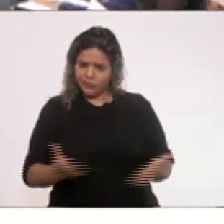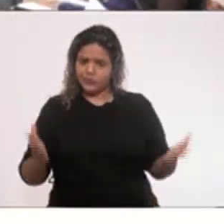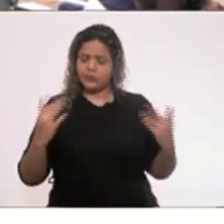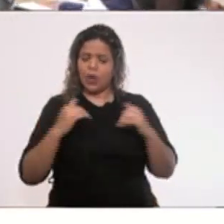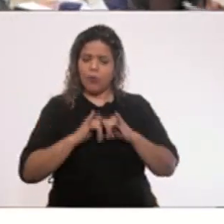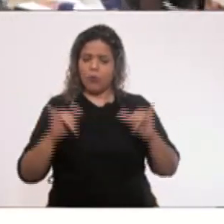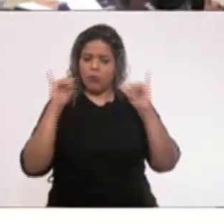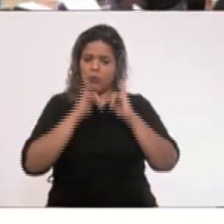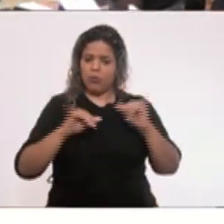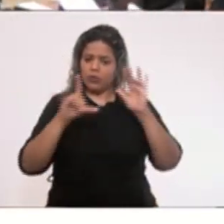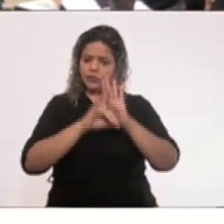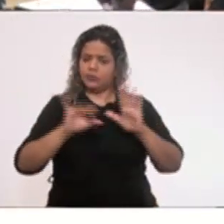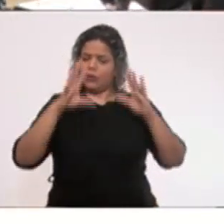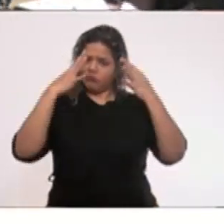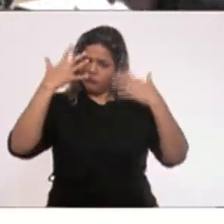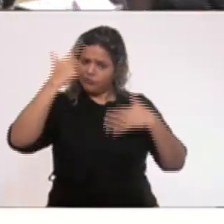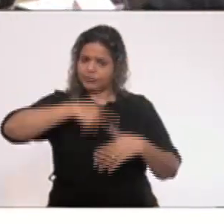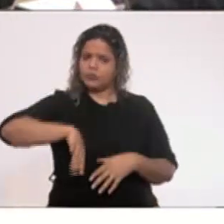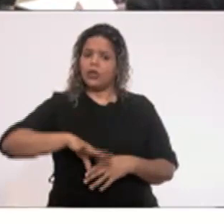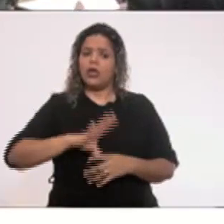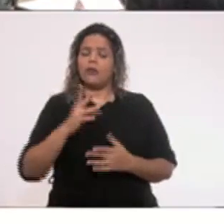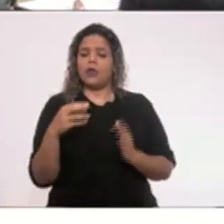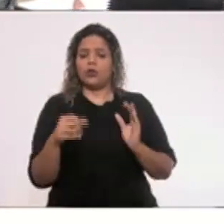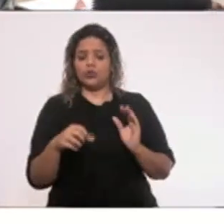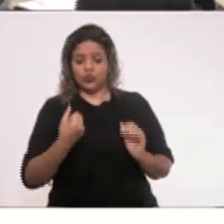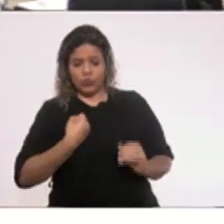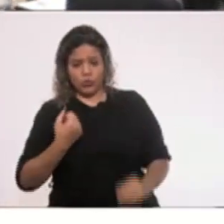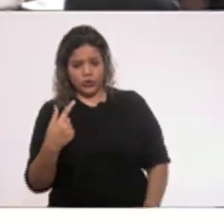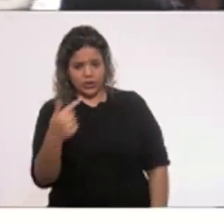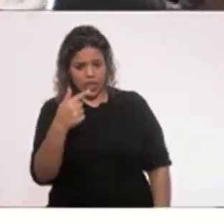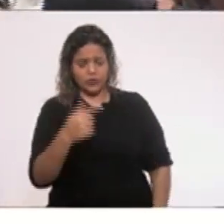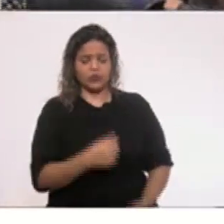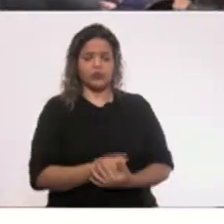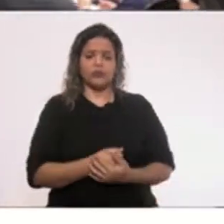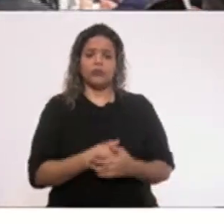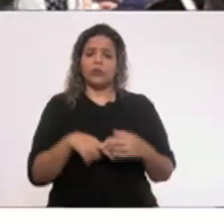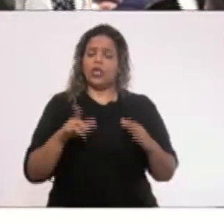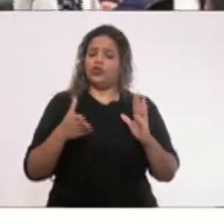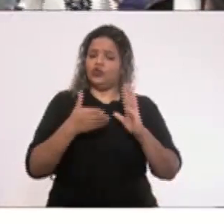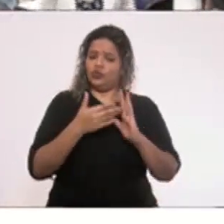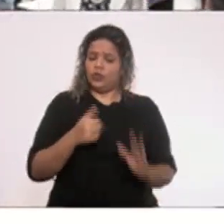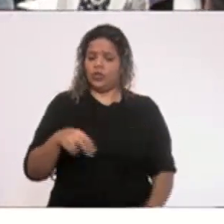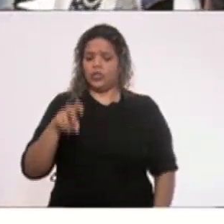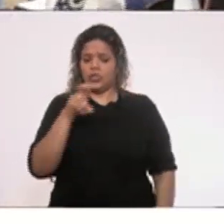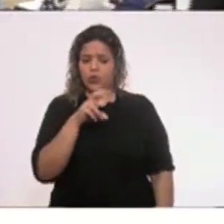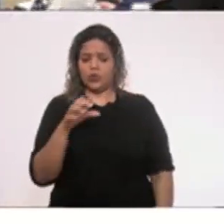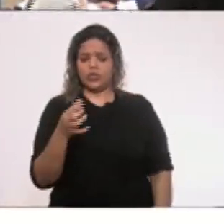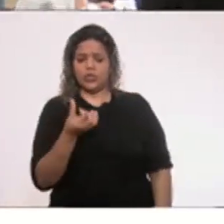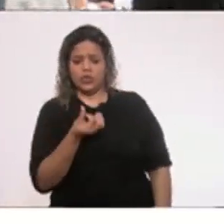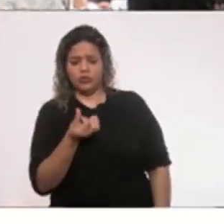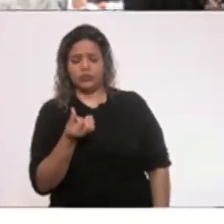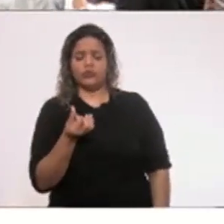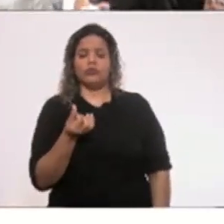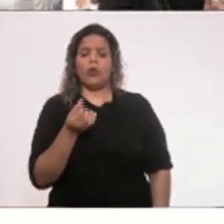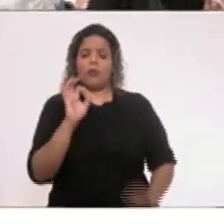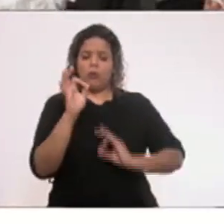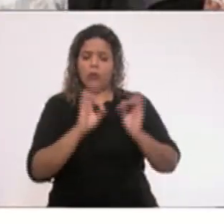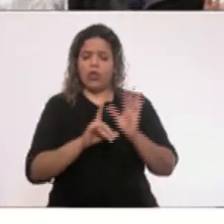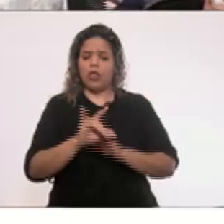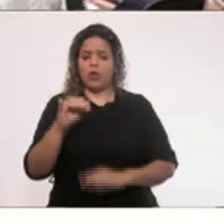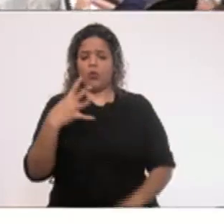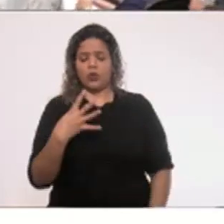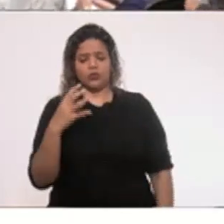sua publicação. Emenda supressiva número 7. Suprimam-se os artigos 5º, 6º do projeto de lei